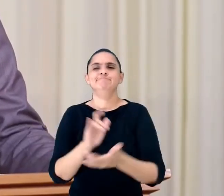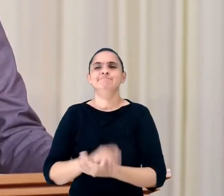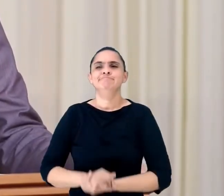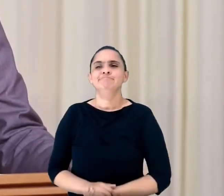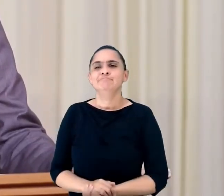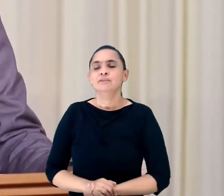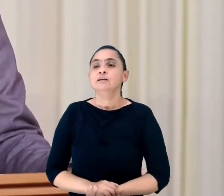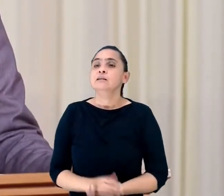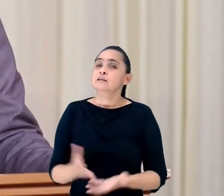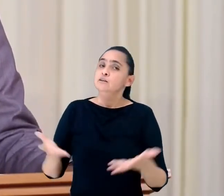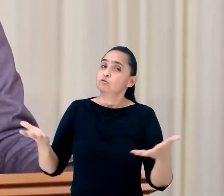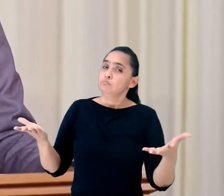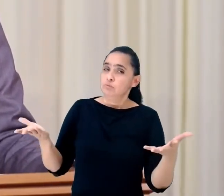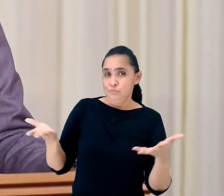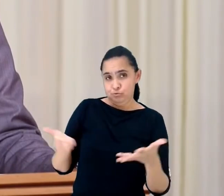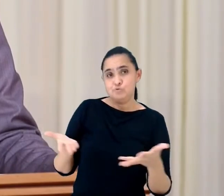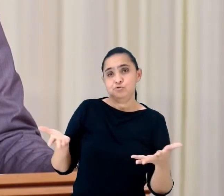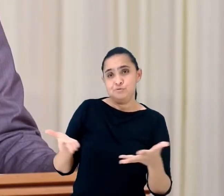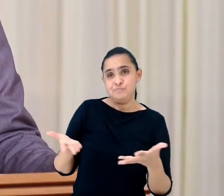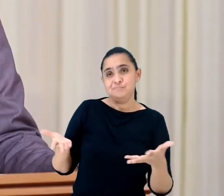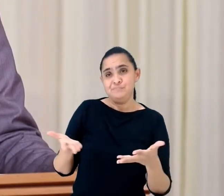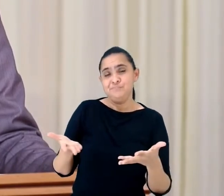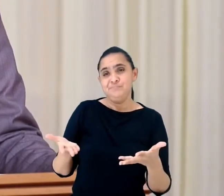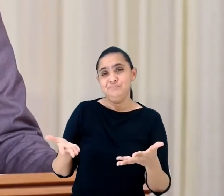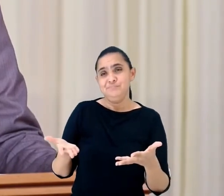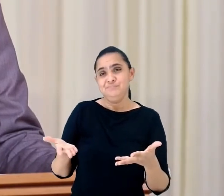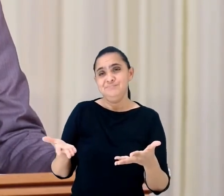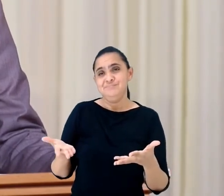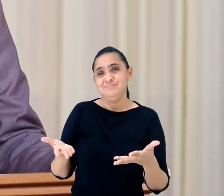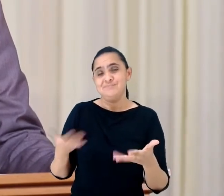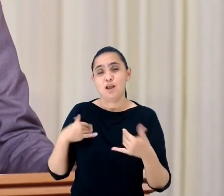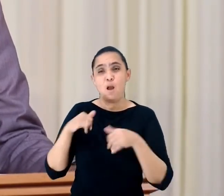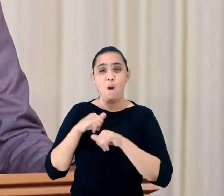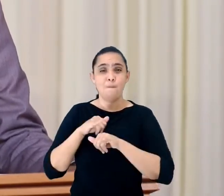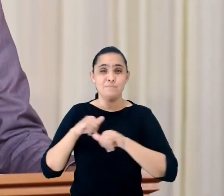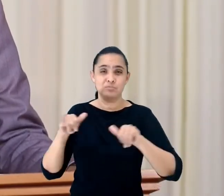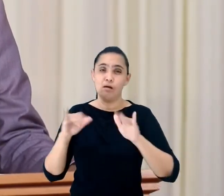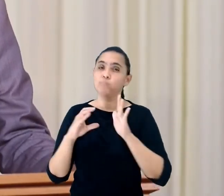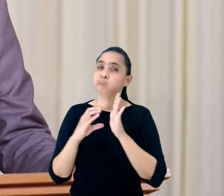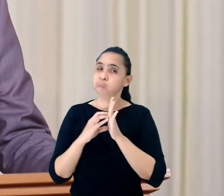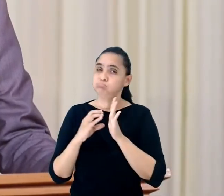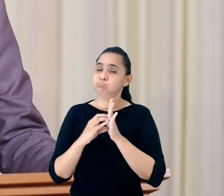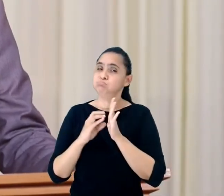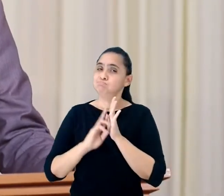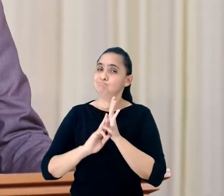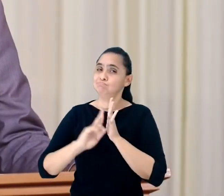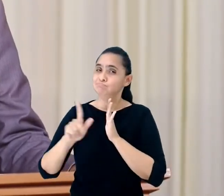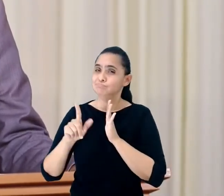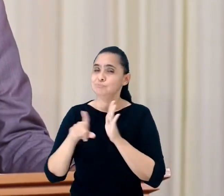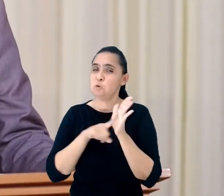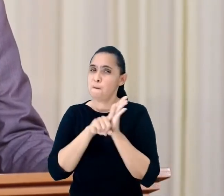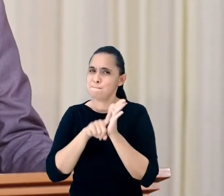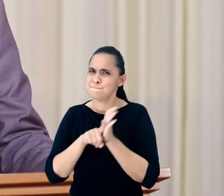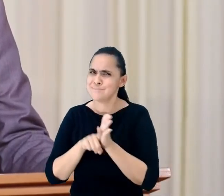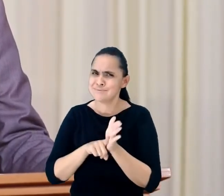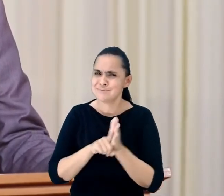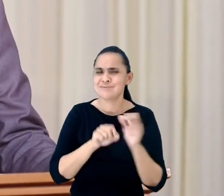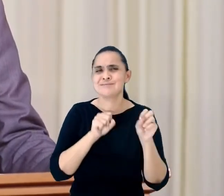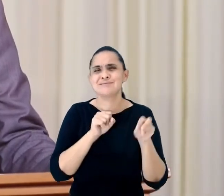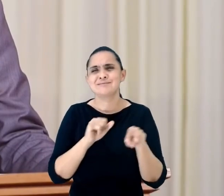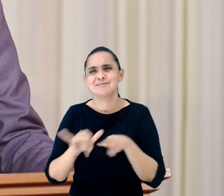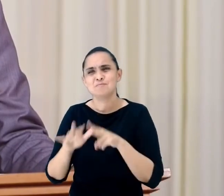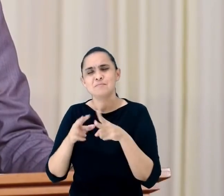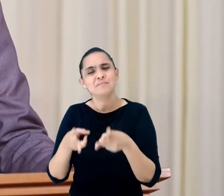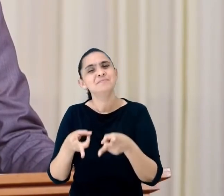Hoje, mensageiros tem agora uma função diferente. Pesquisando esta semana, eu